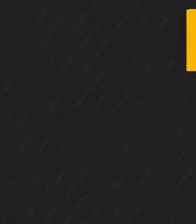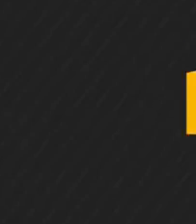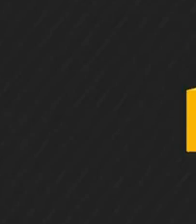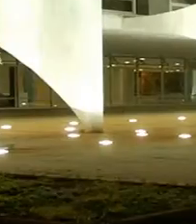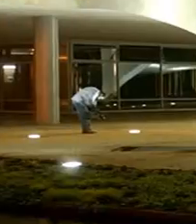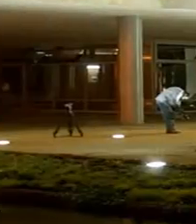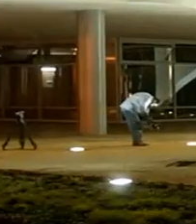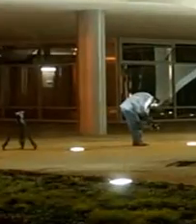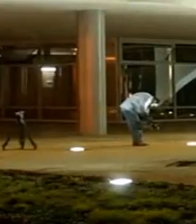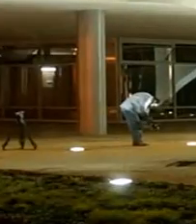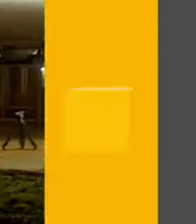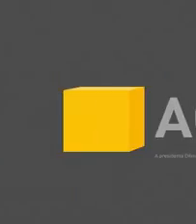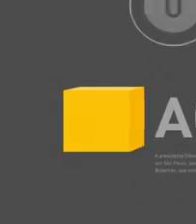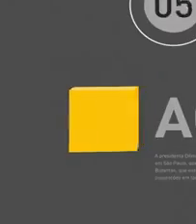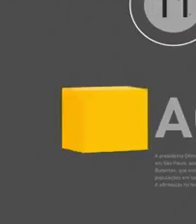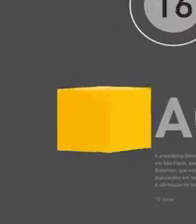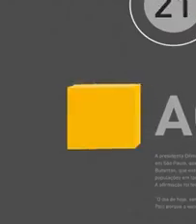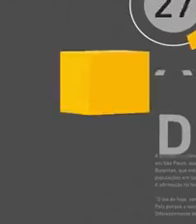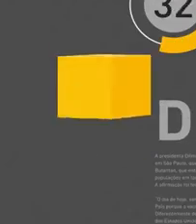ae